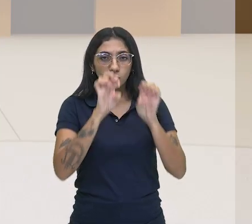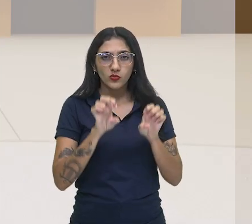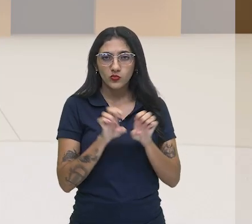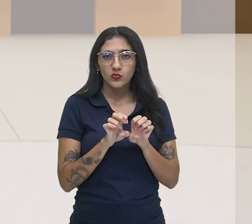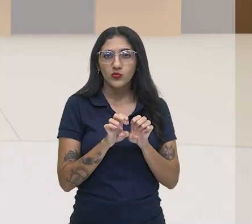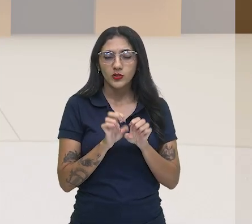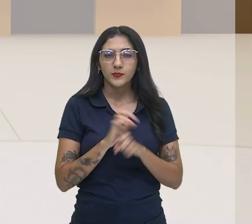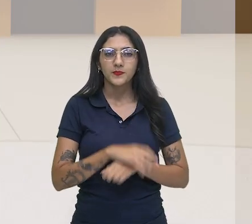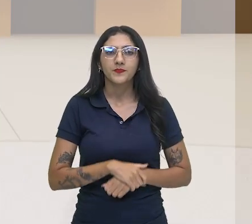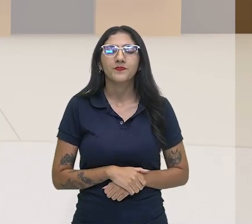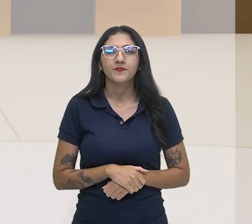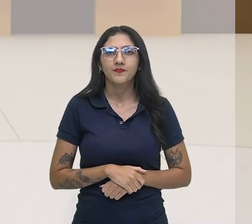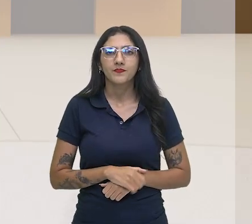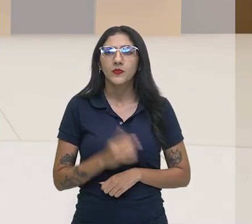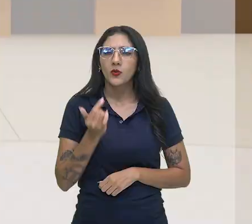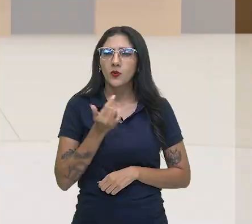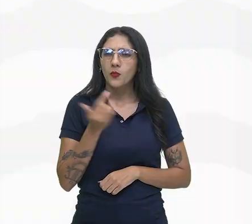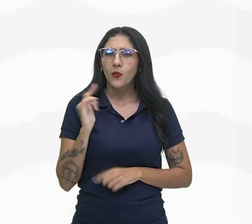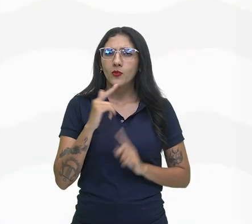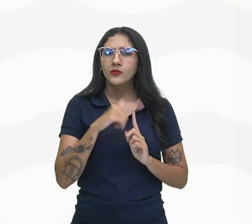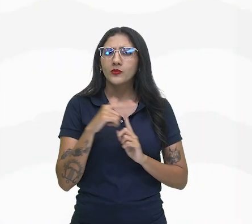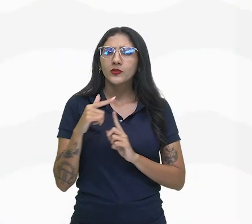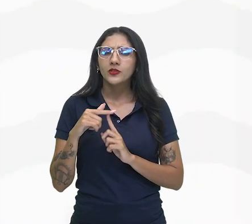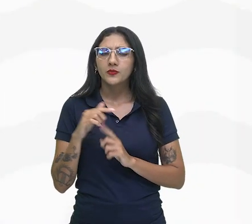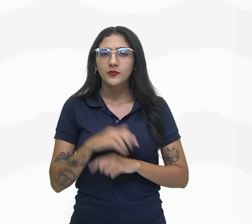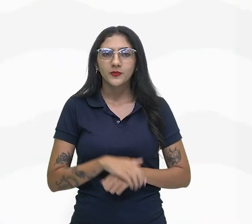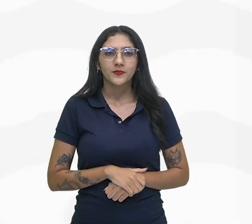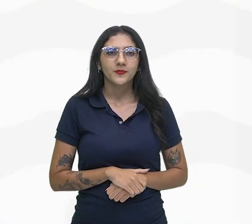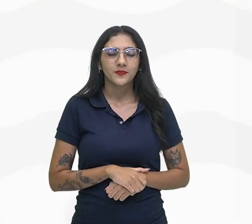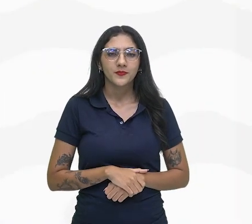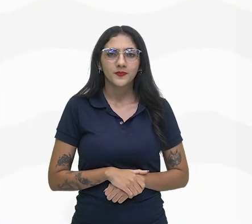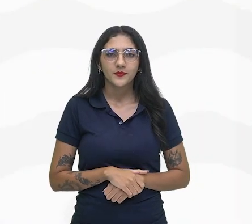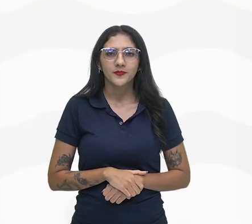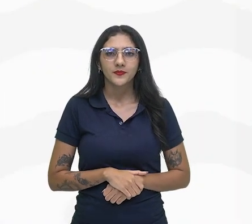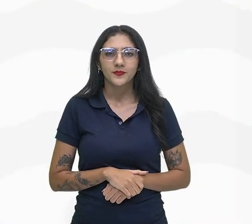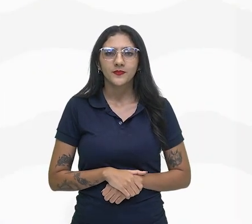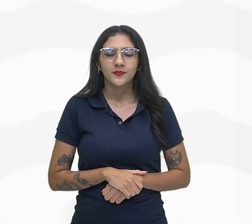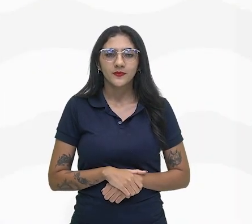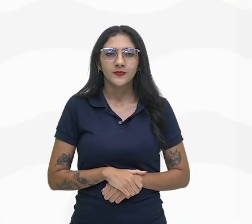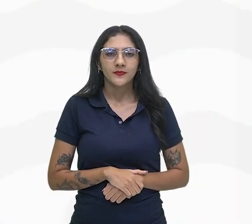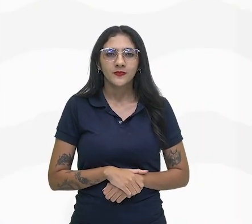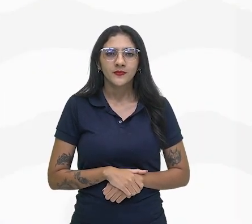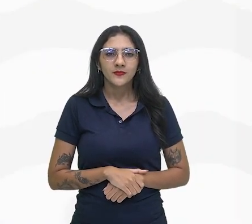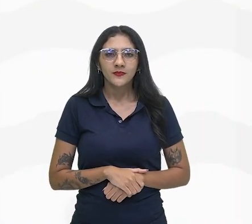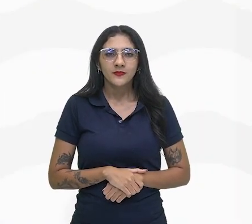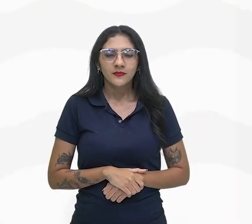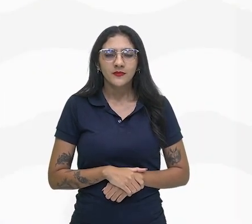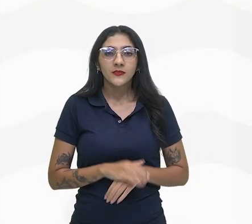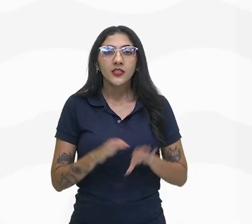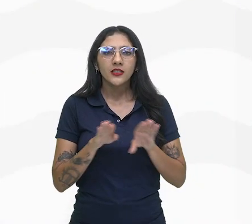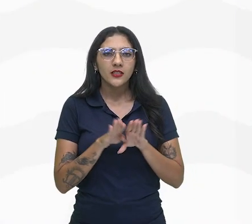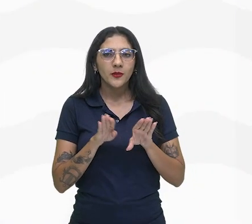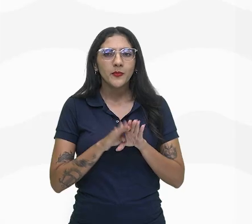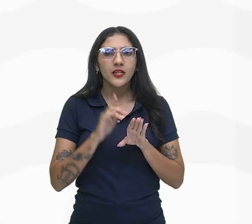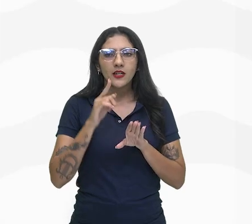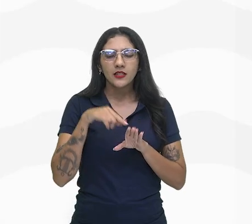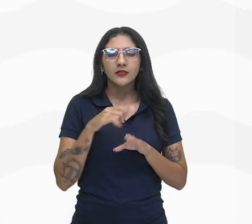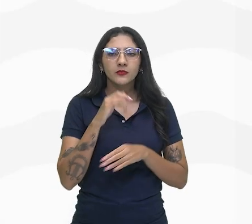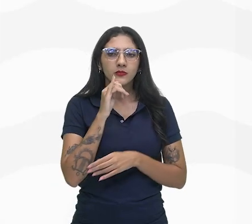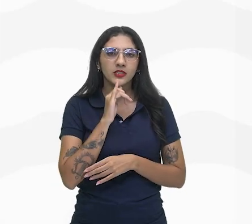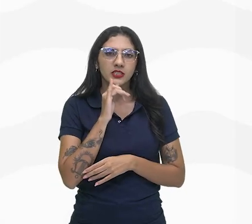bom? Nós temos a outra, professora, vamos ver. E quando a gente fala também ainda da entrevista estruturada, a gente tem que lembrar que são